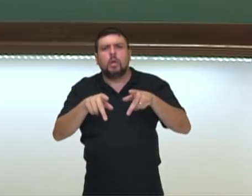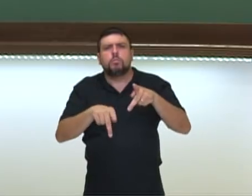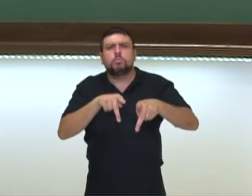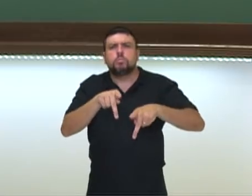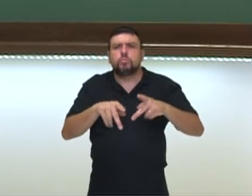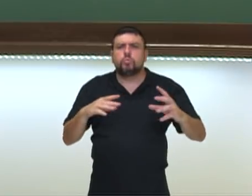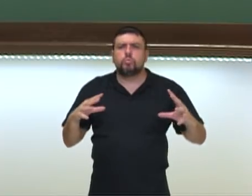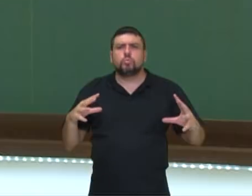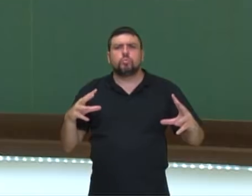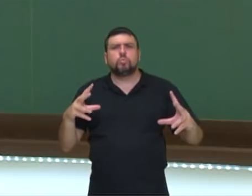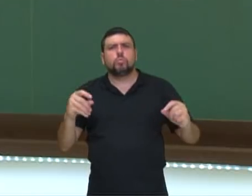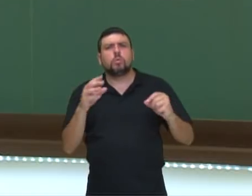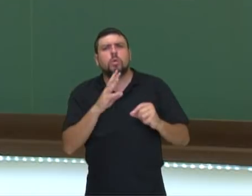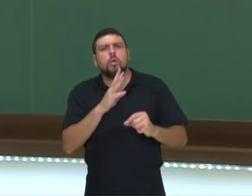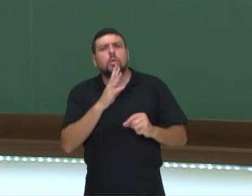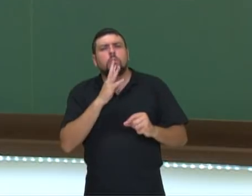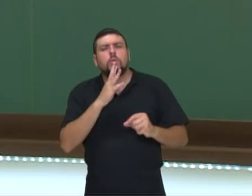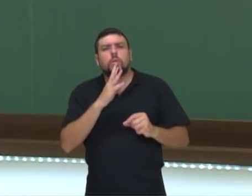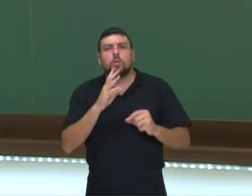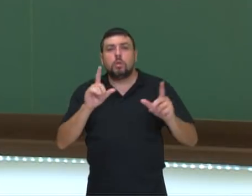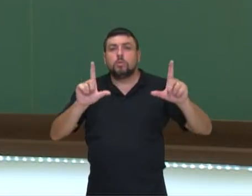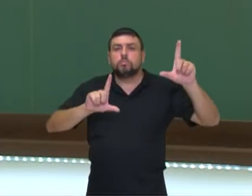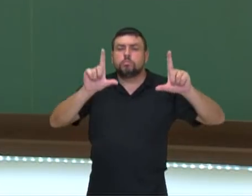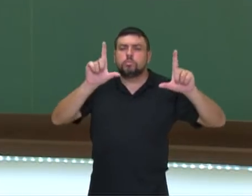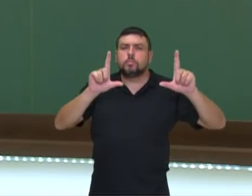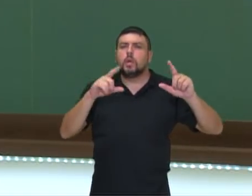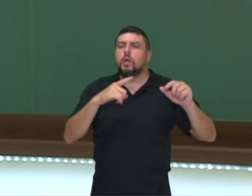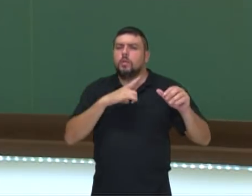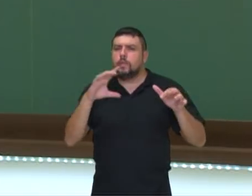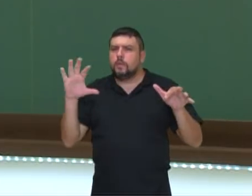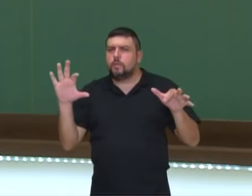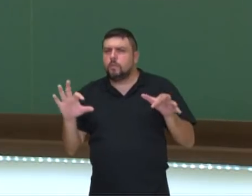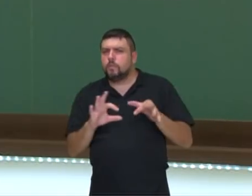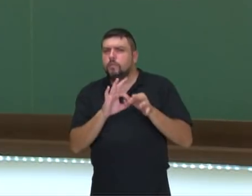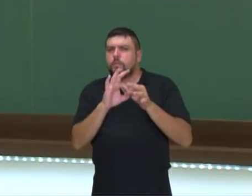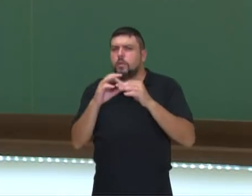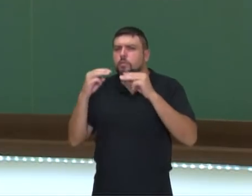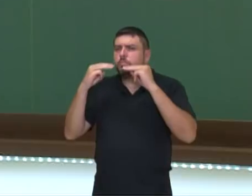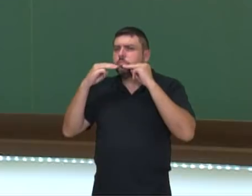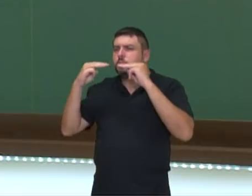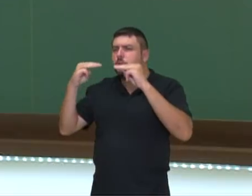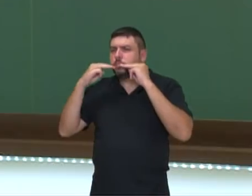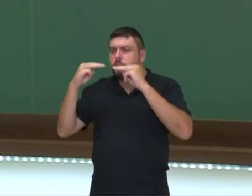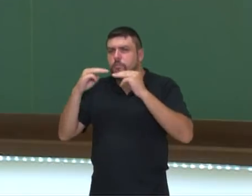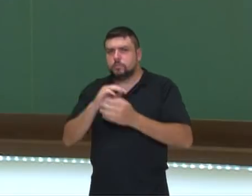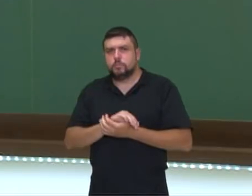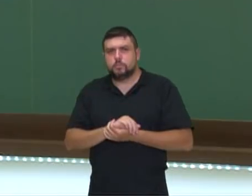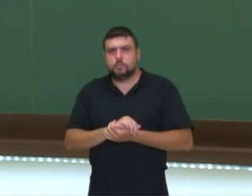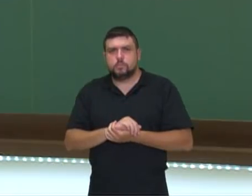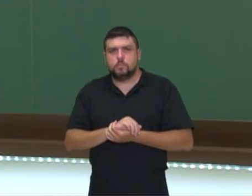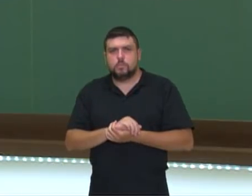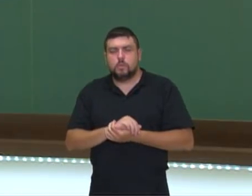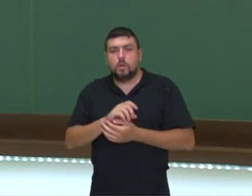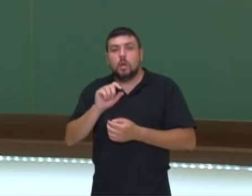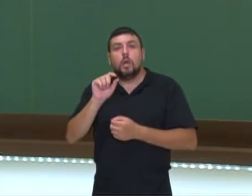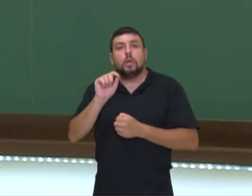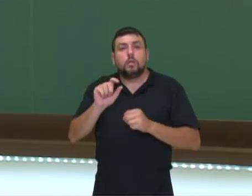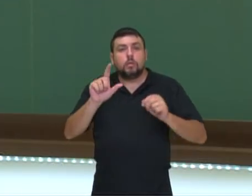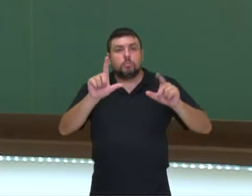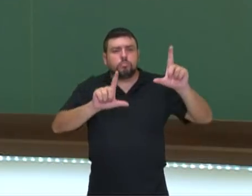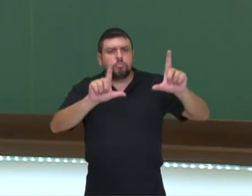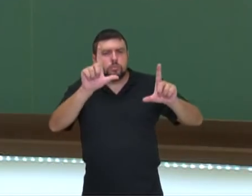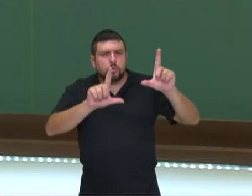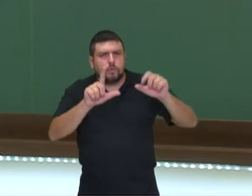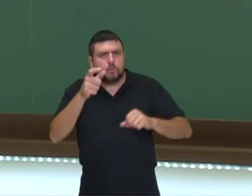TV, entra aí uma relação mercadológica, ou seja, o telespectador torna-se um